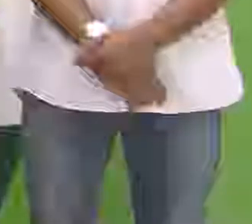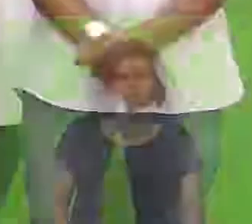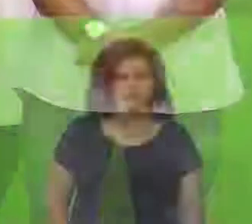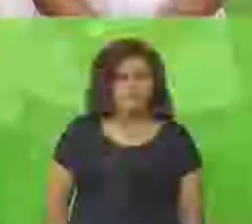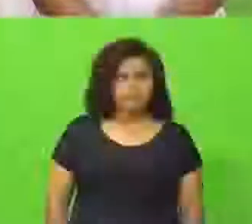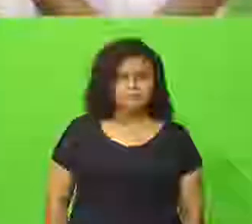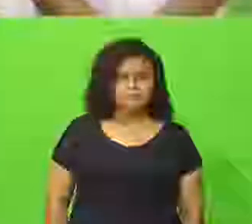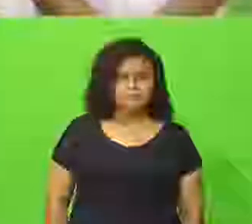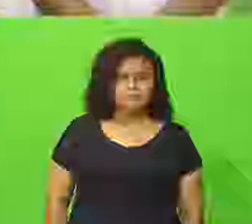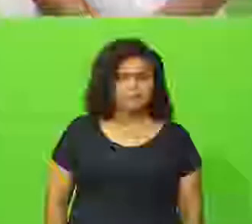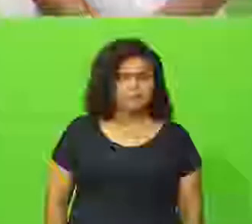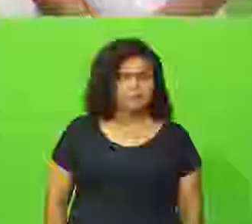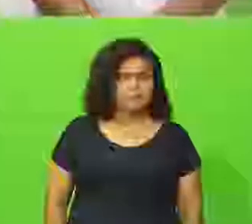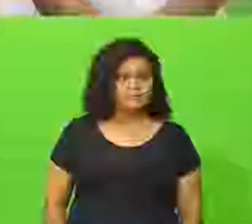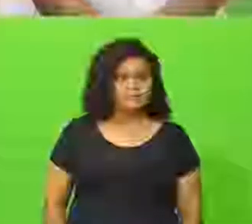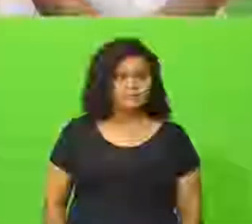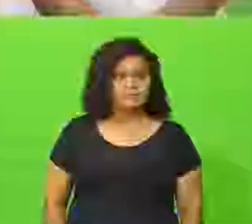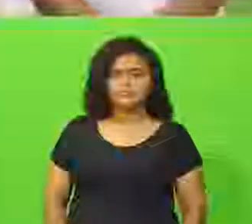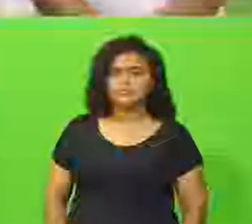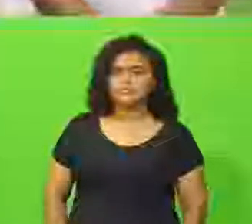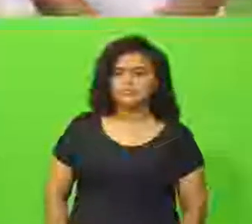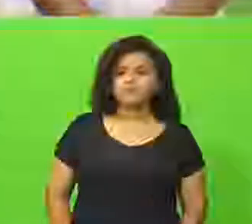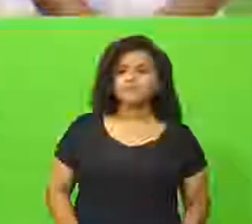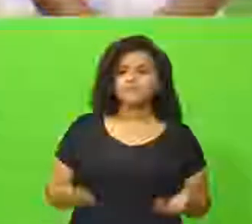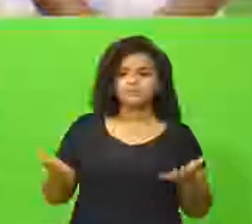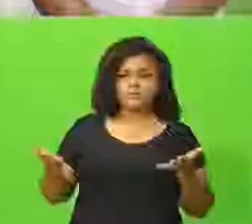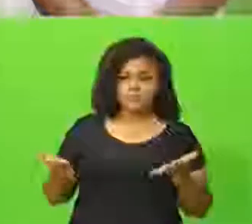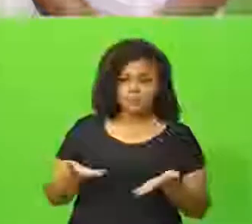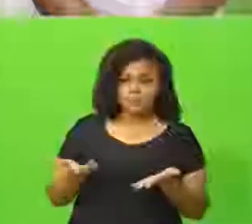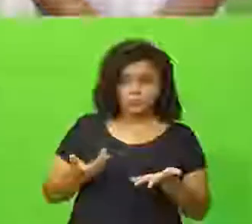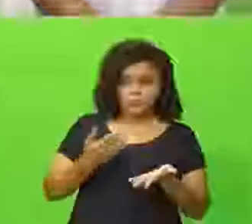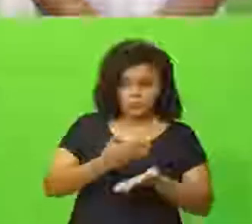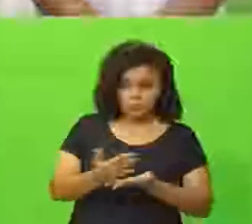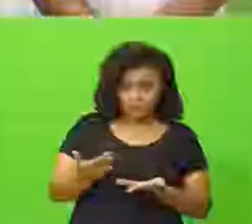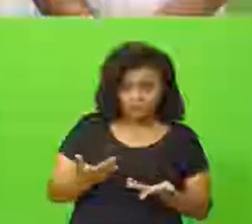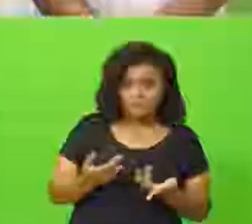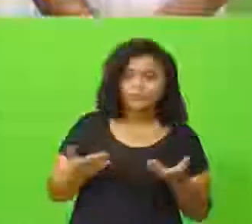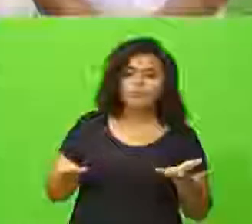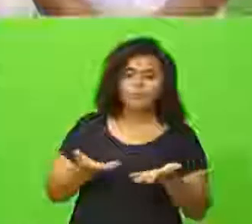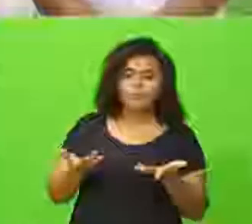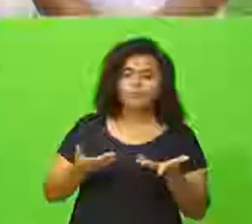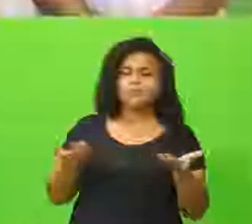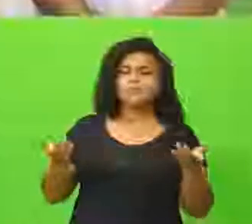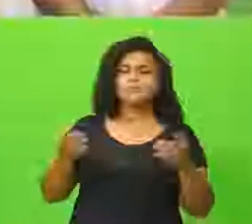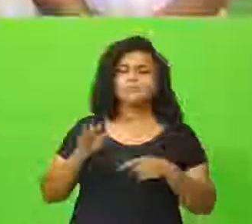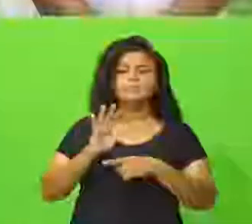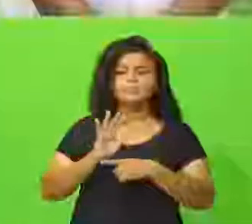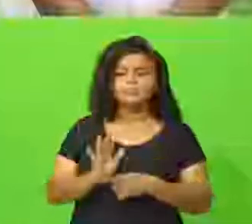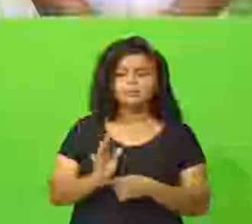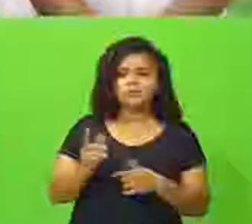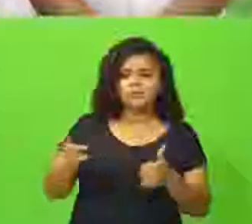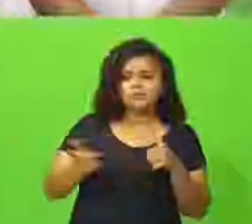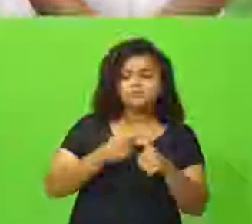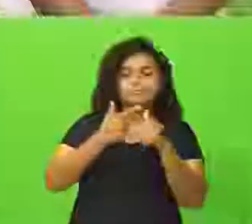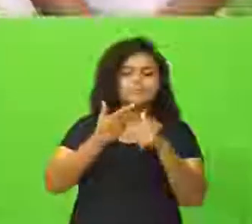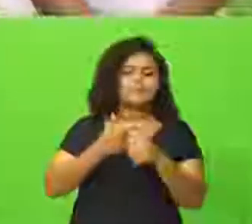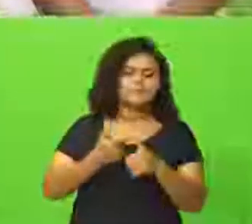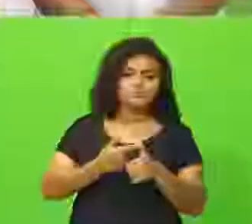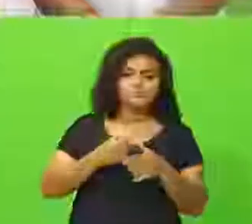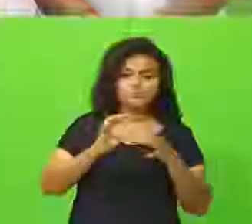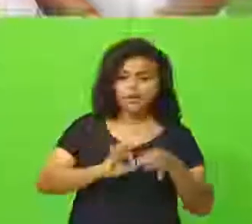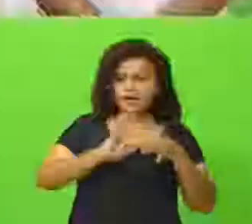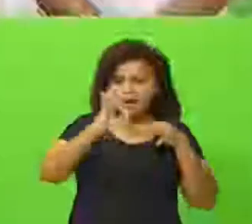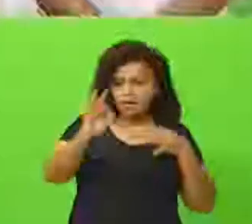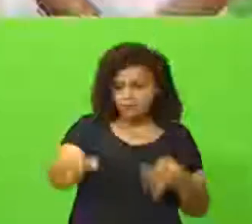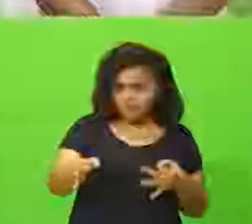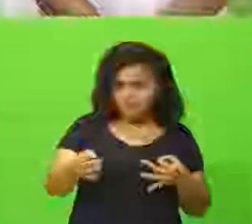duas intérpretes para a nossa abrangência ser cada vez maior. E além do mais, hoje nós temos a nossa primeira transmissão